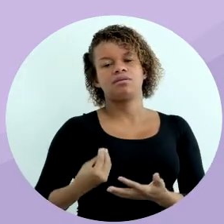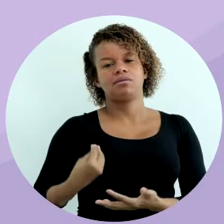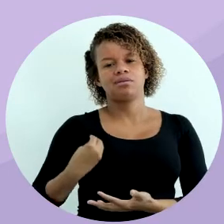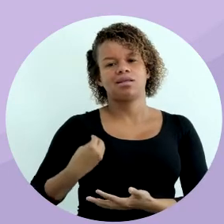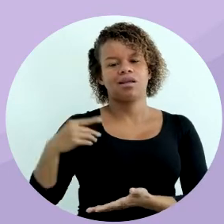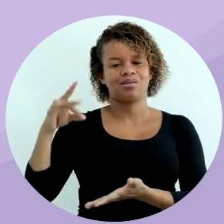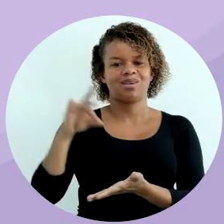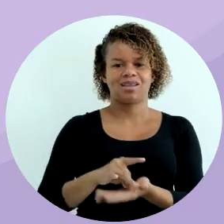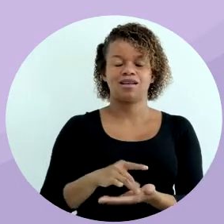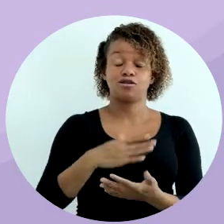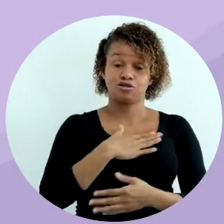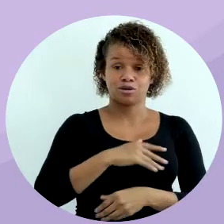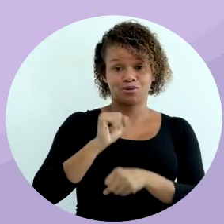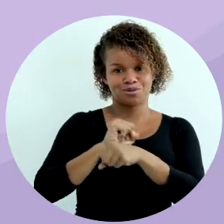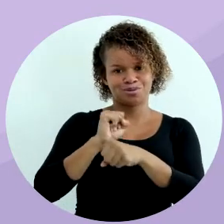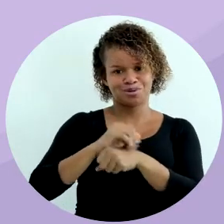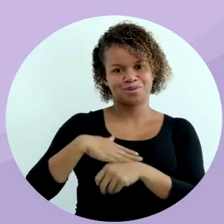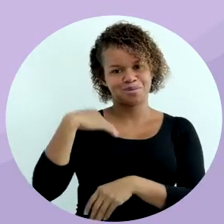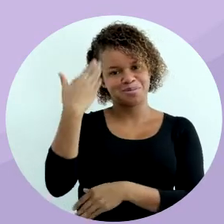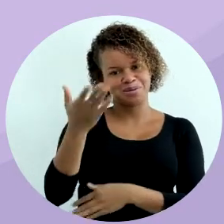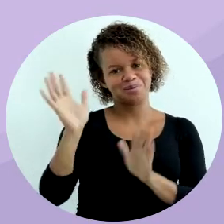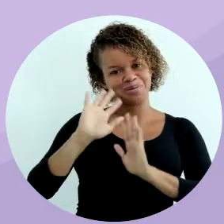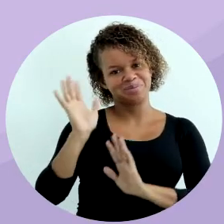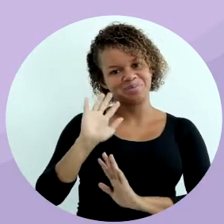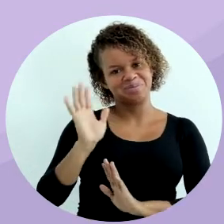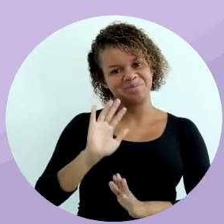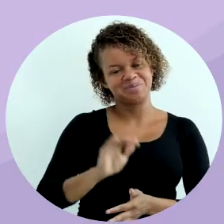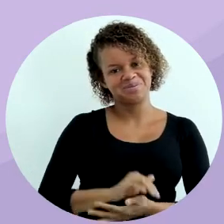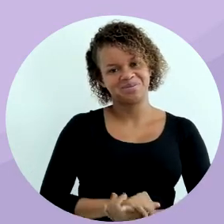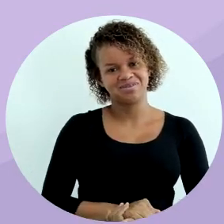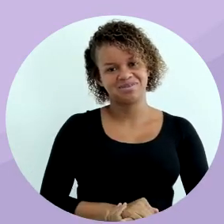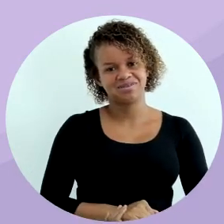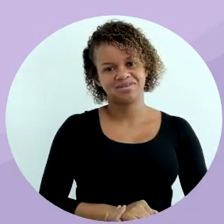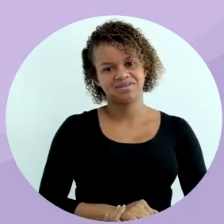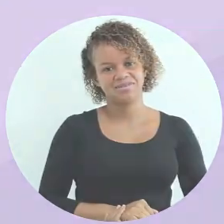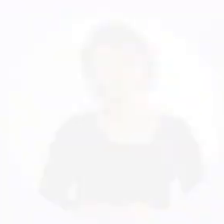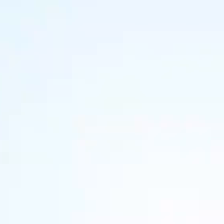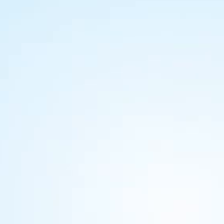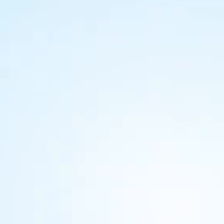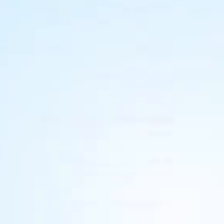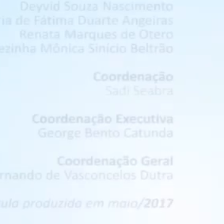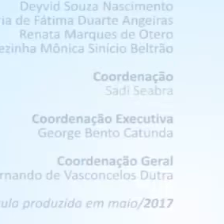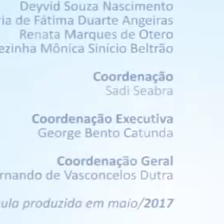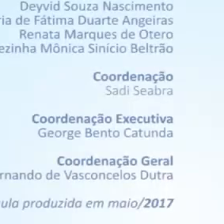esse projeto mais próximo da realidade. Espero que você tenha gostado e até a próxima!